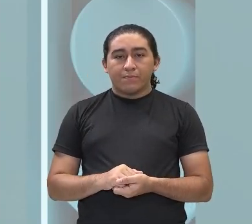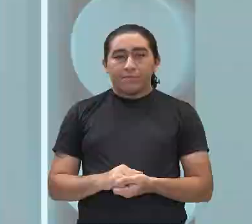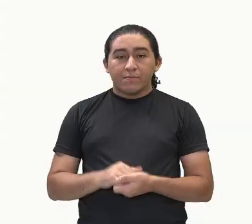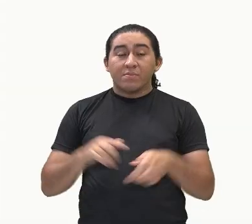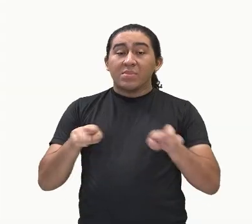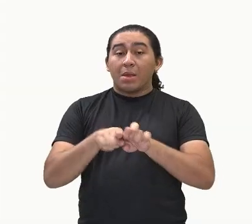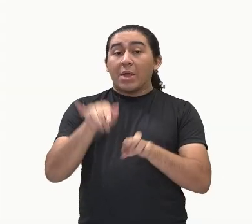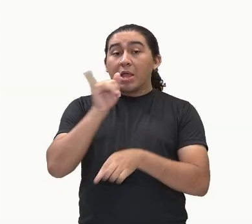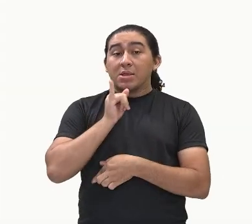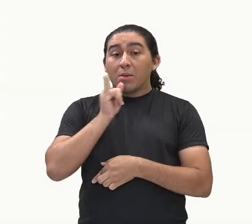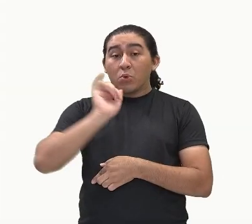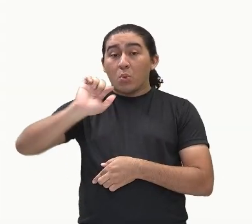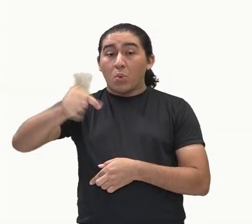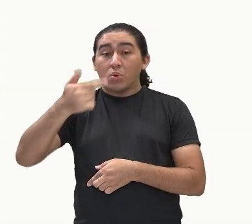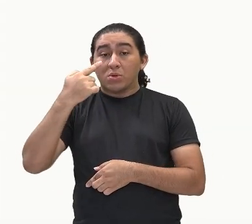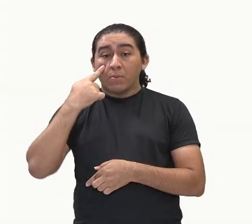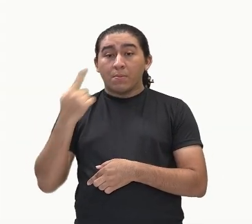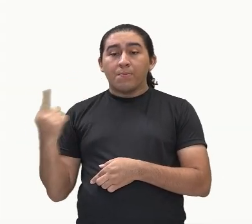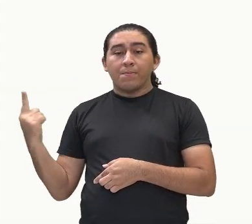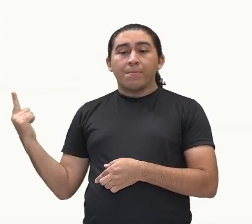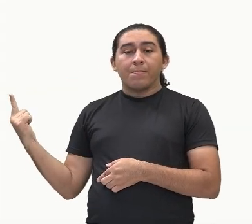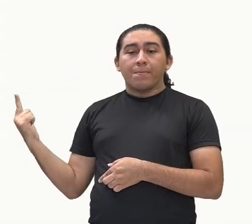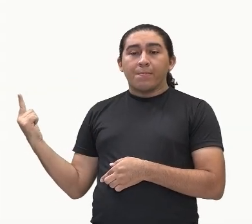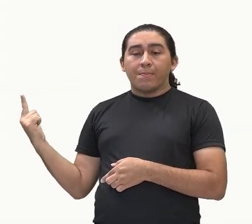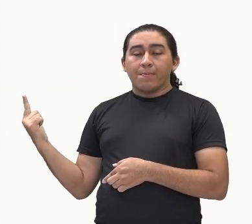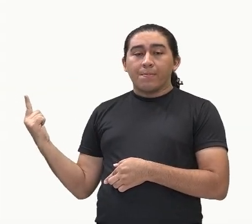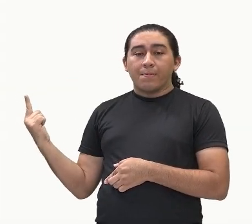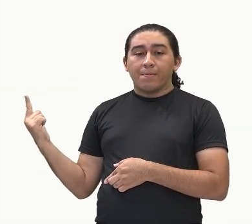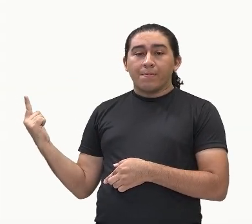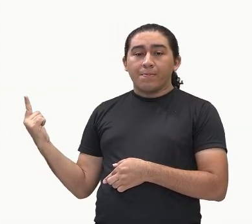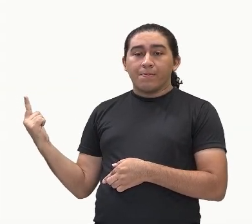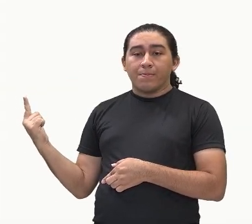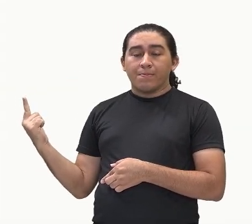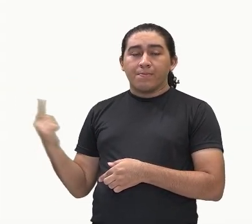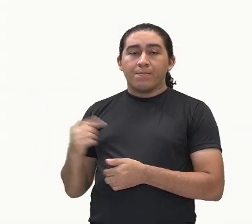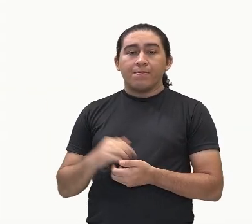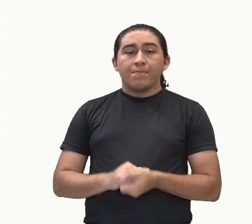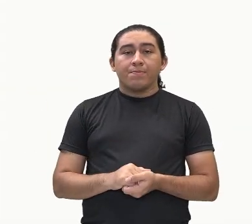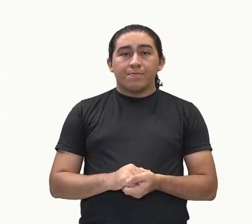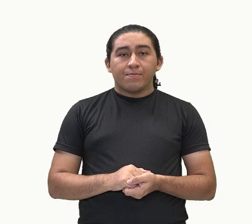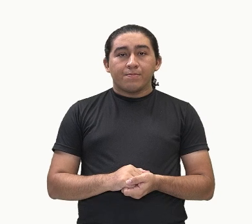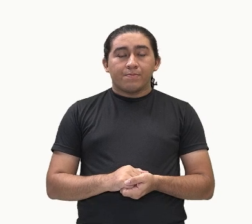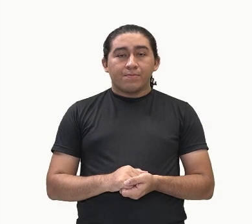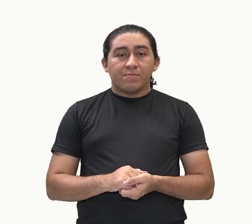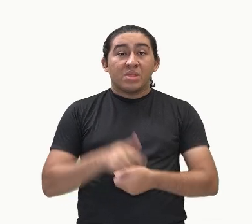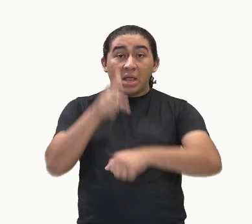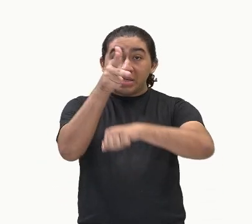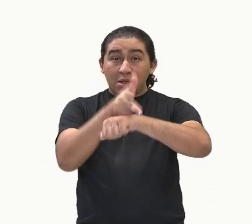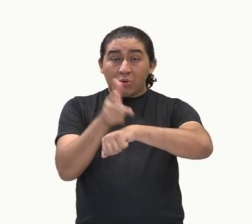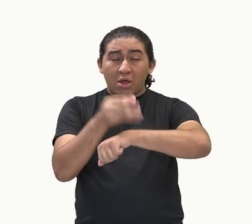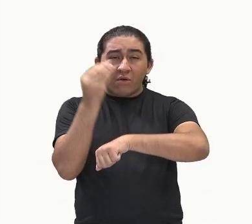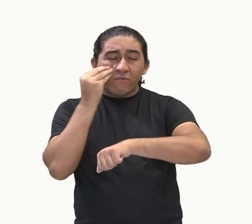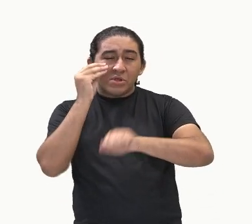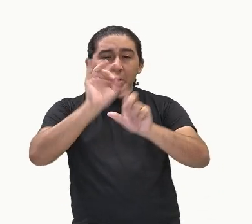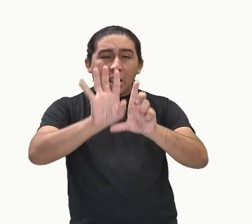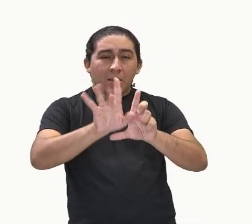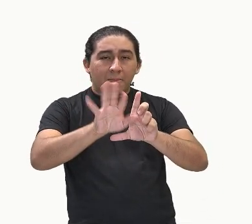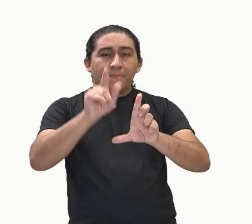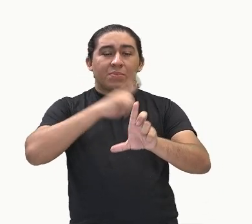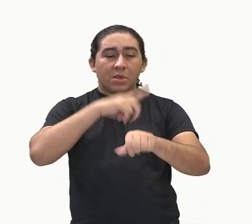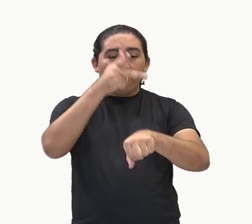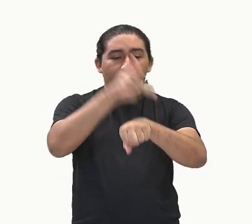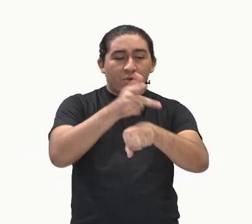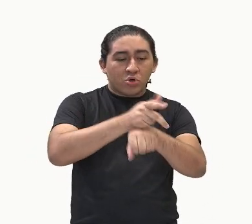do Artefato, que é a Sinfonia da Floresta. Se você colocar o celular e mirar, vai ver